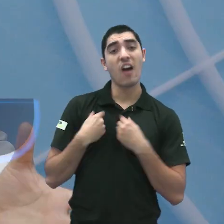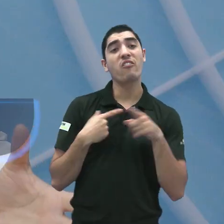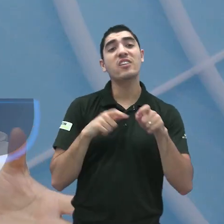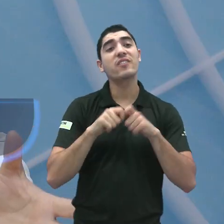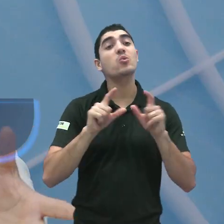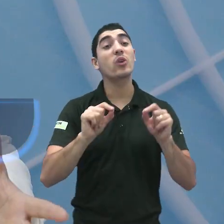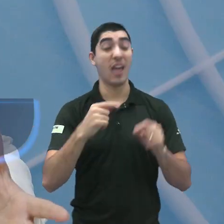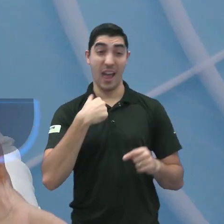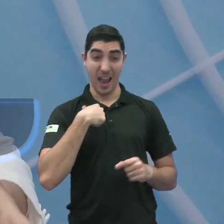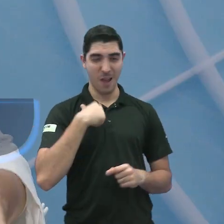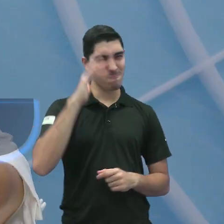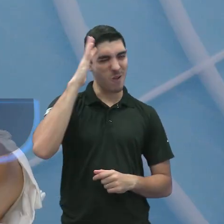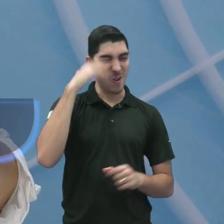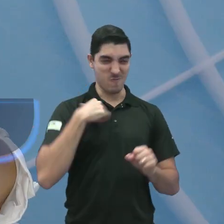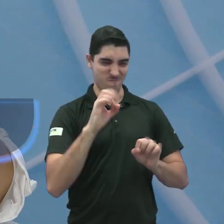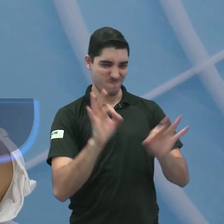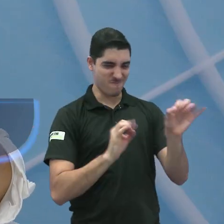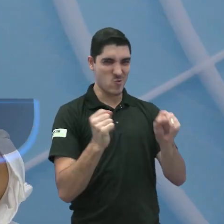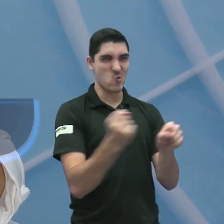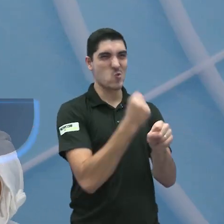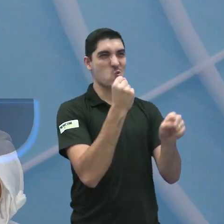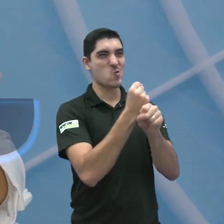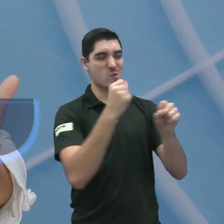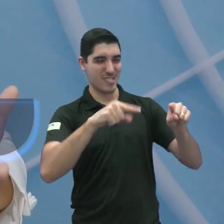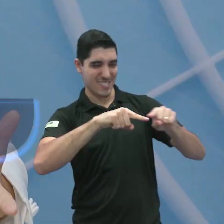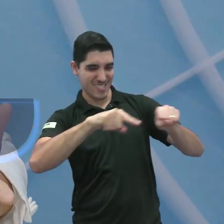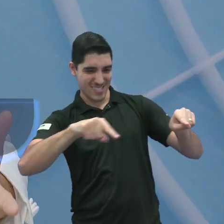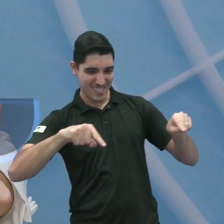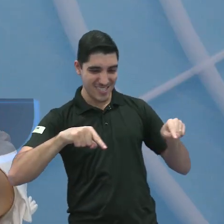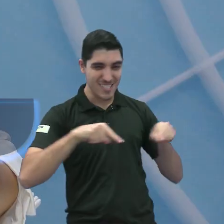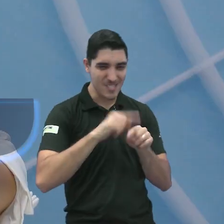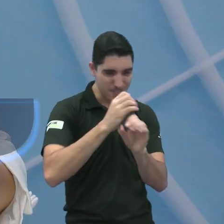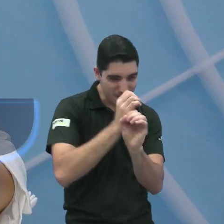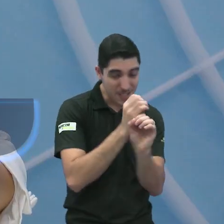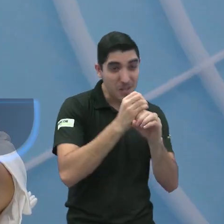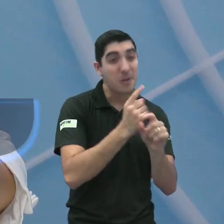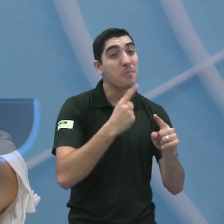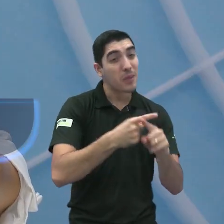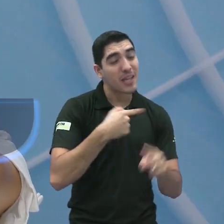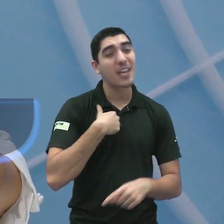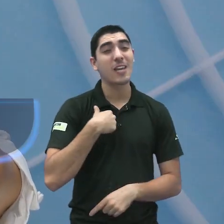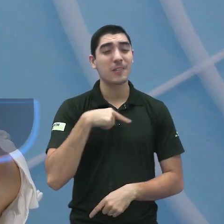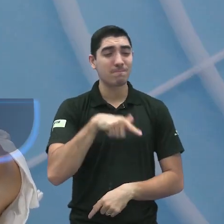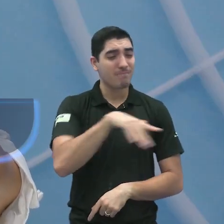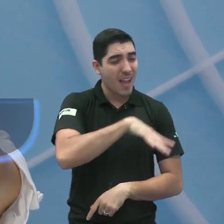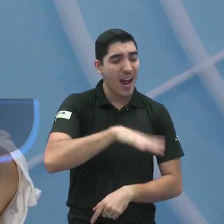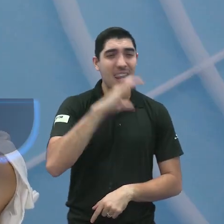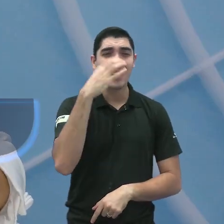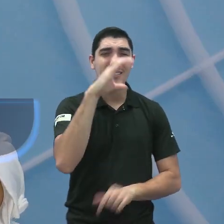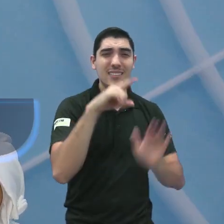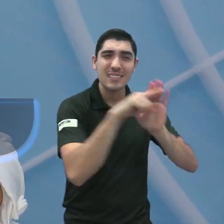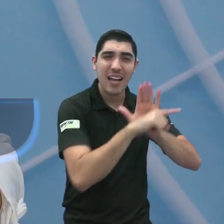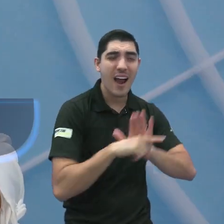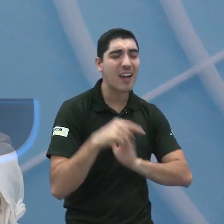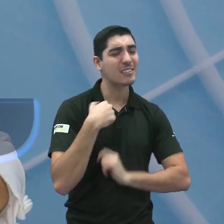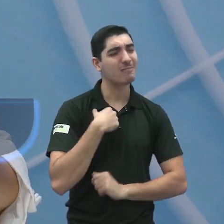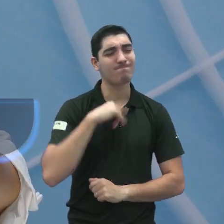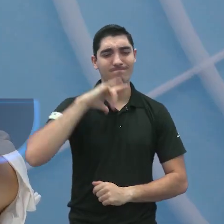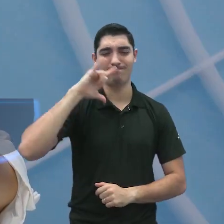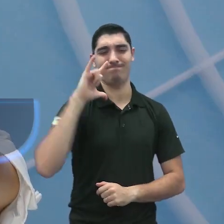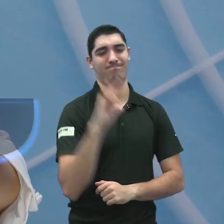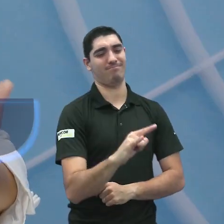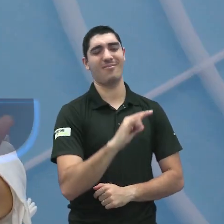minha casa. Porque realmente a ciência, ela é uma paixão. E é algo que, assim, a gente